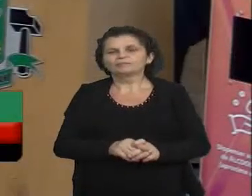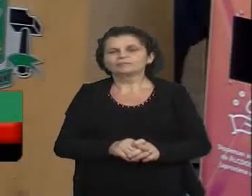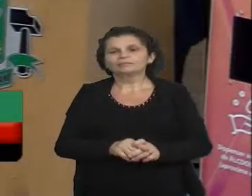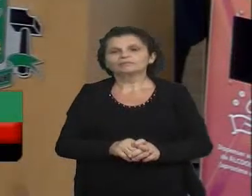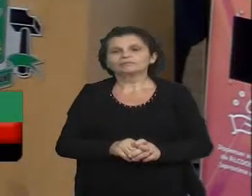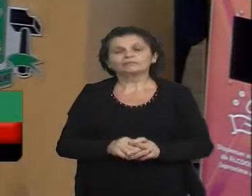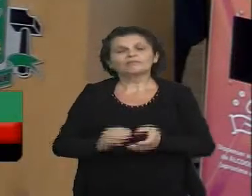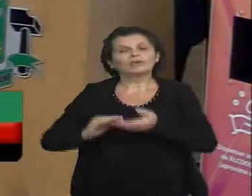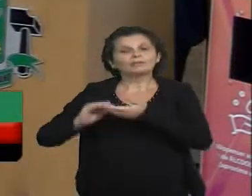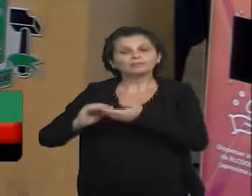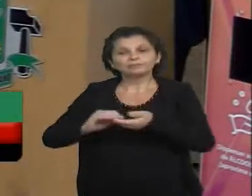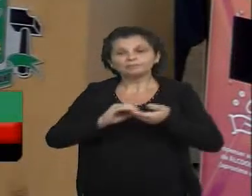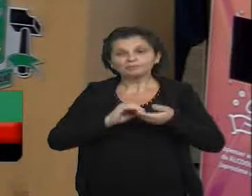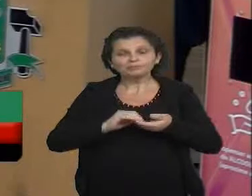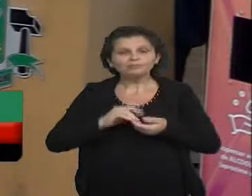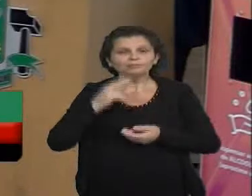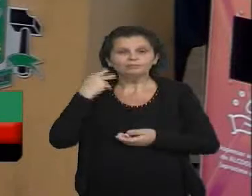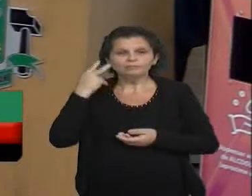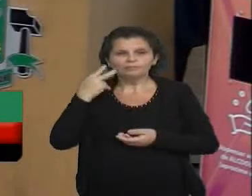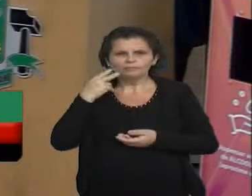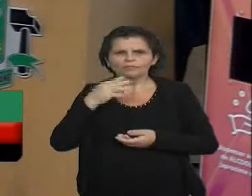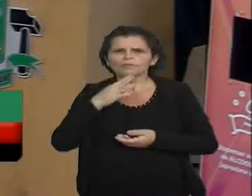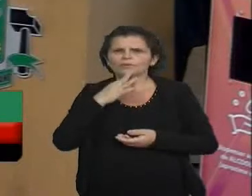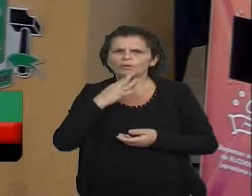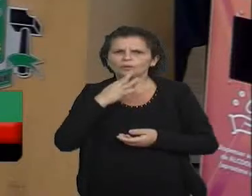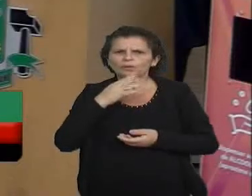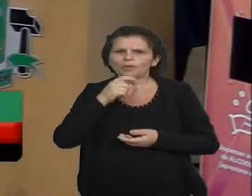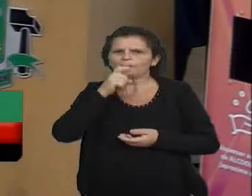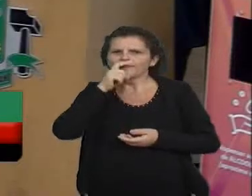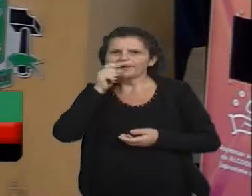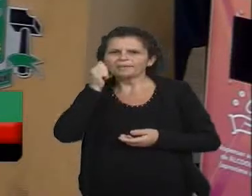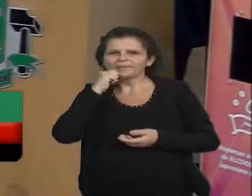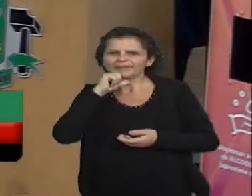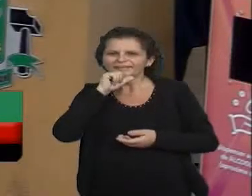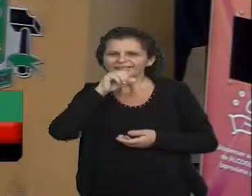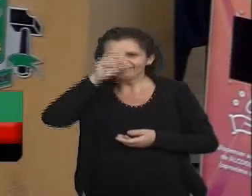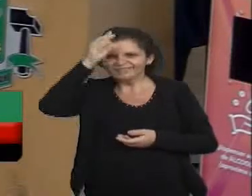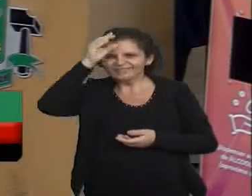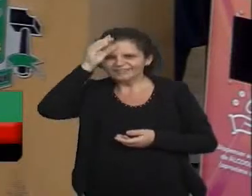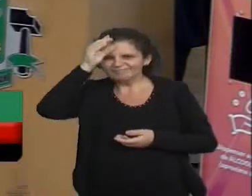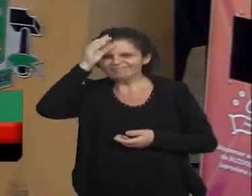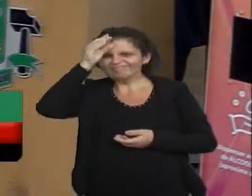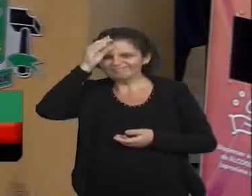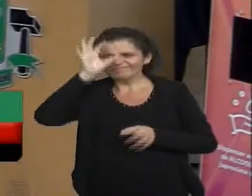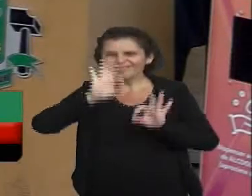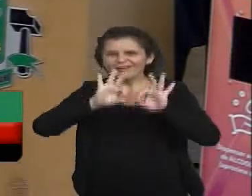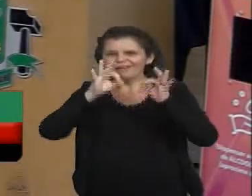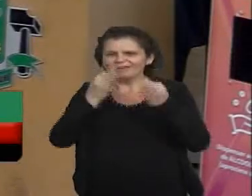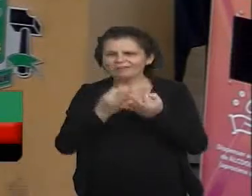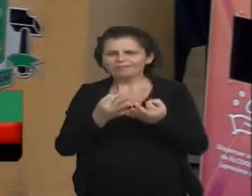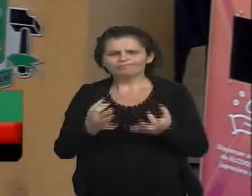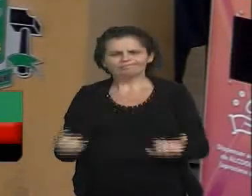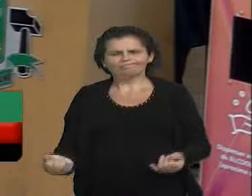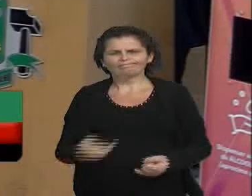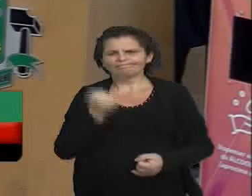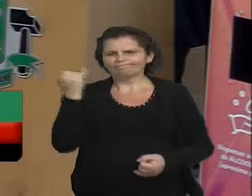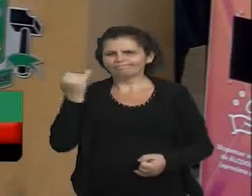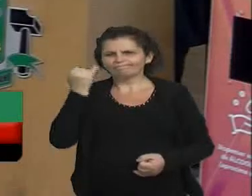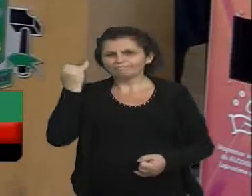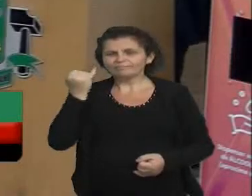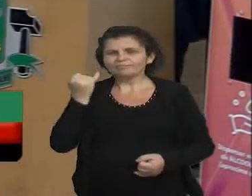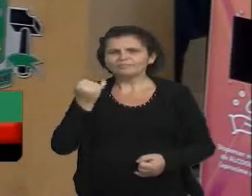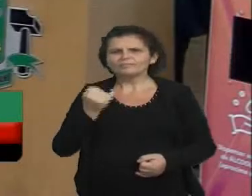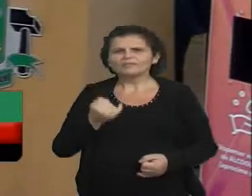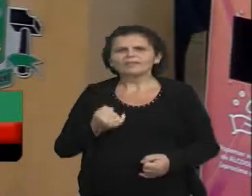Também parabenizar a vereadora por conhecer os pais, né? É muito importante aqui, como a vereadora Elza colocou,